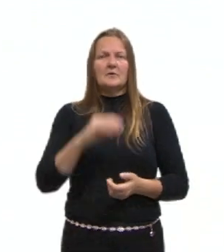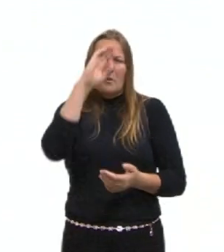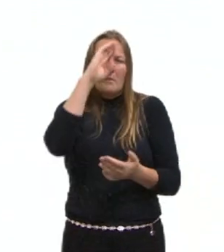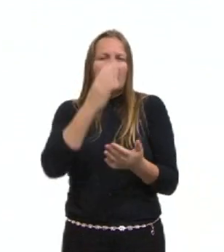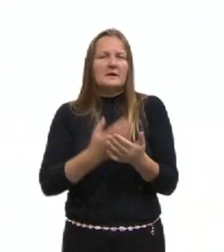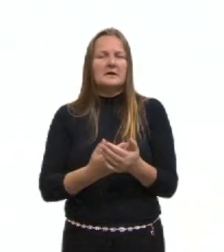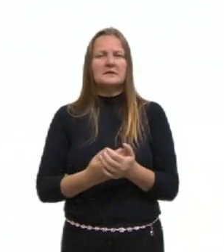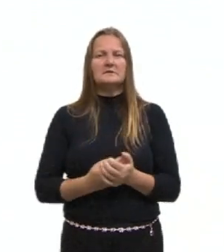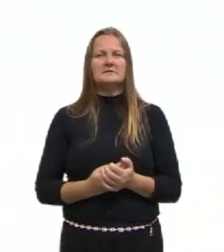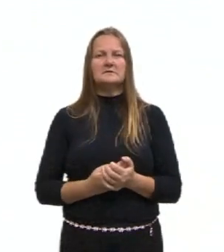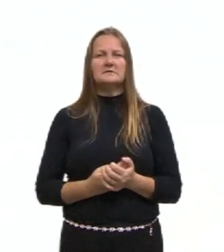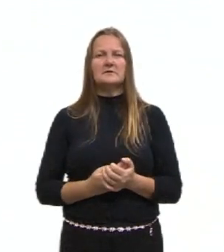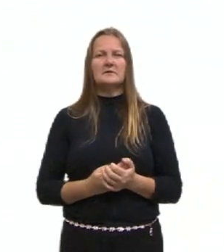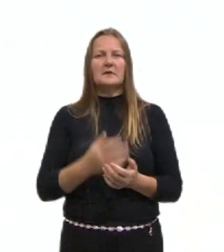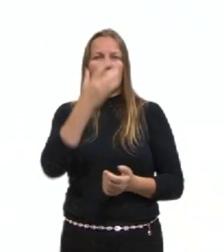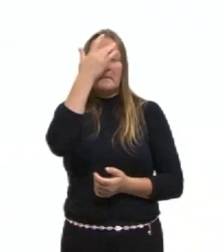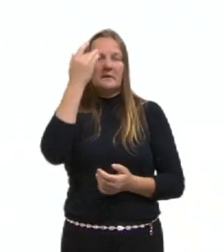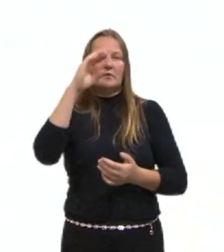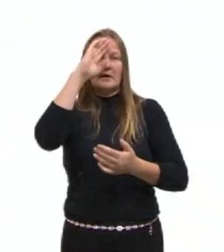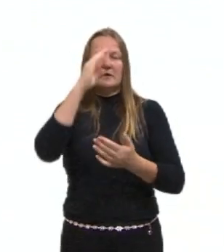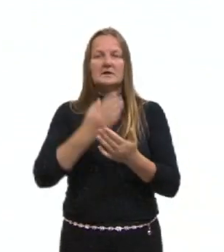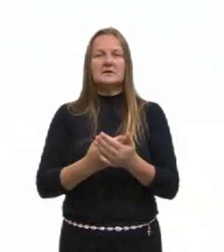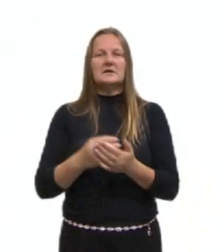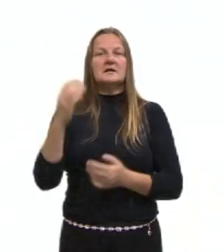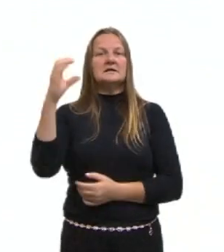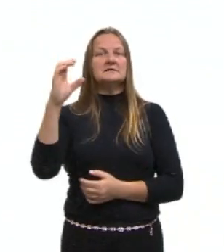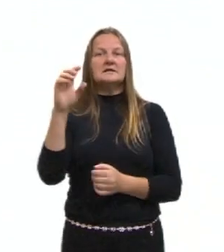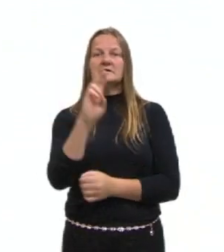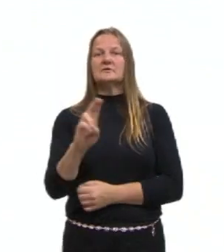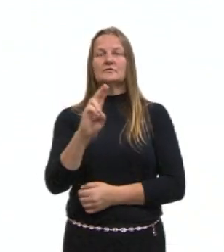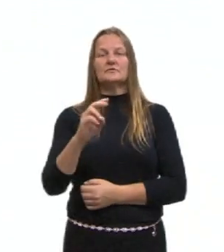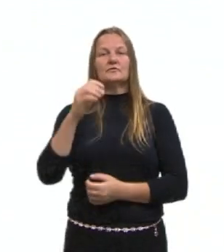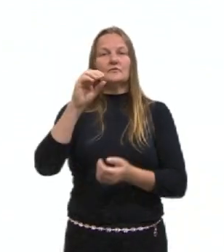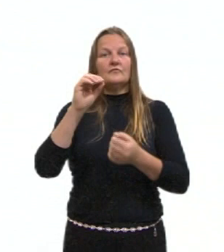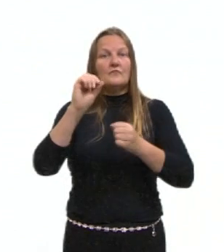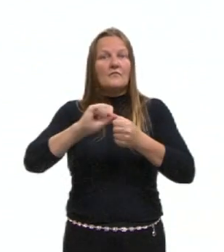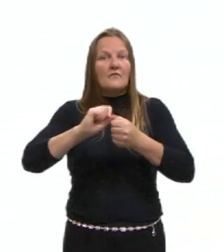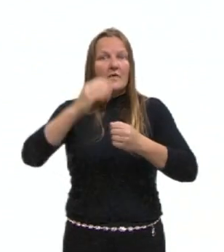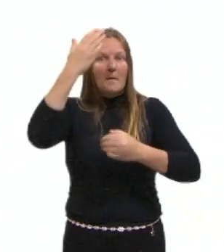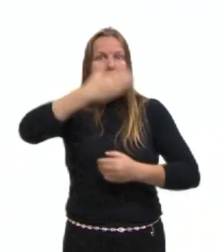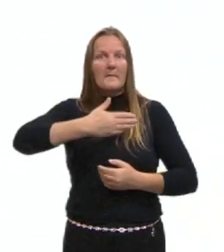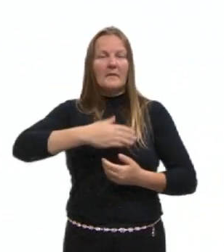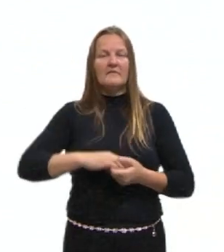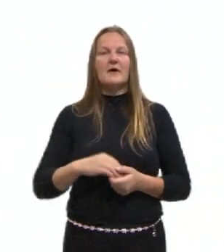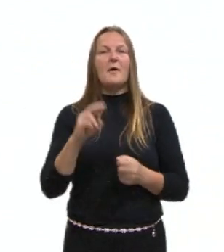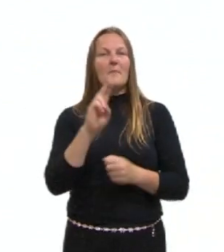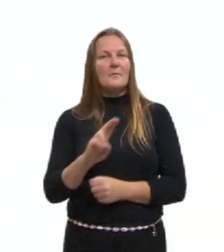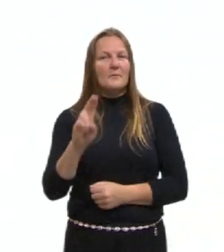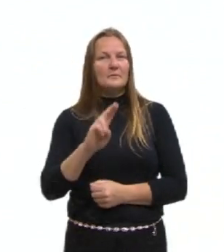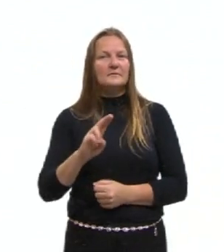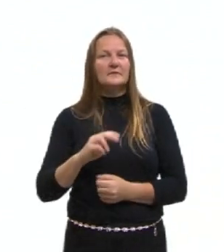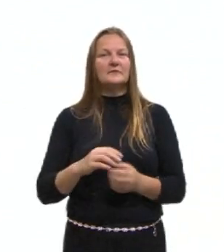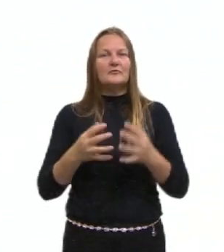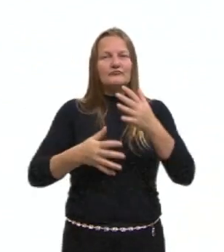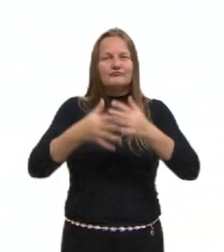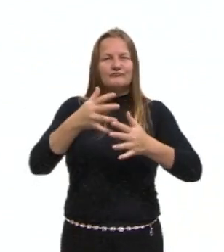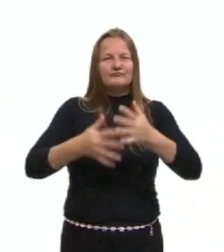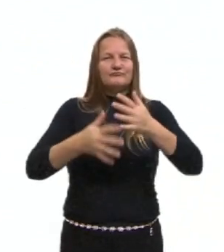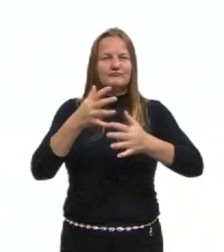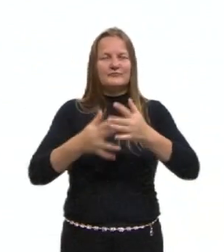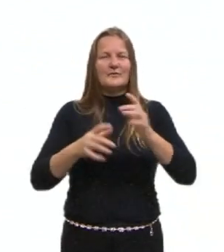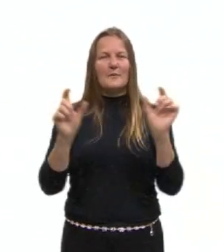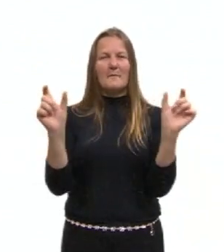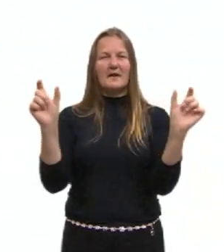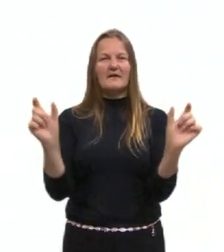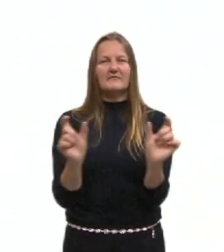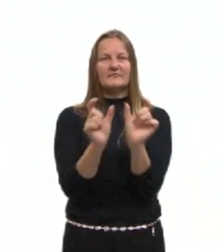uma crença, isso, eles uma acreditam, crença. Enfim, mas que nas ciências não foi de fato comprovado, apesar de muitas vezes se confundir por usar essas terminologias,